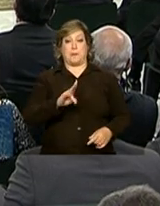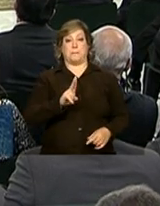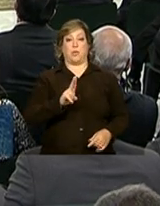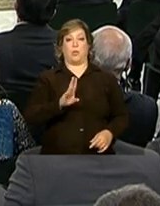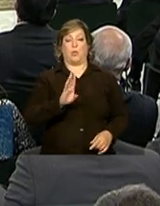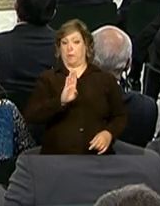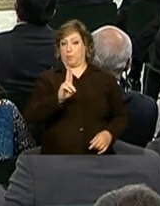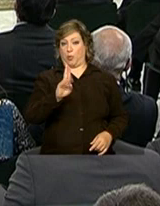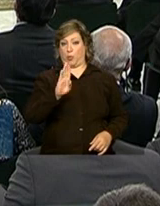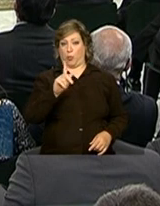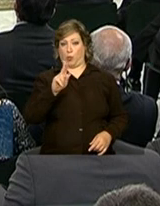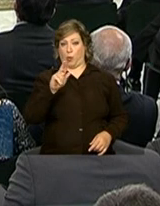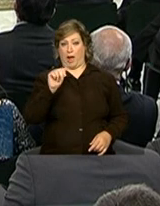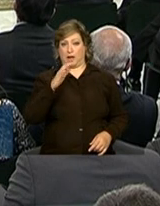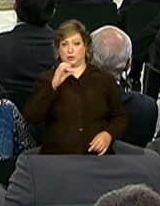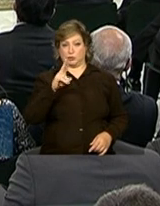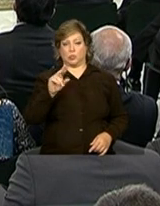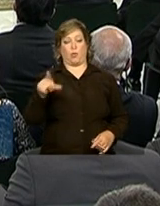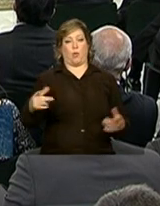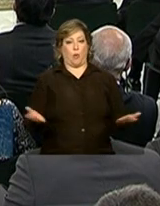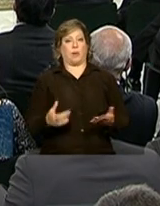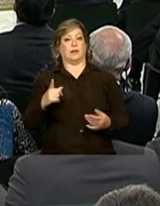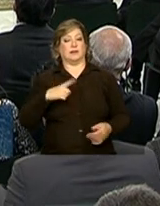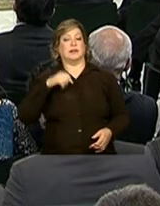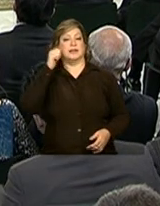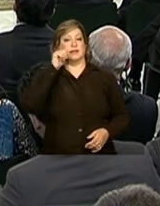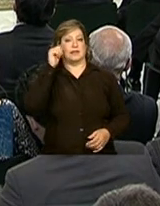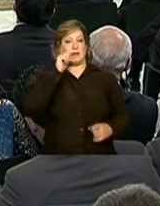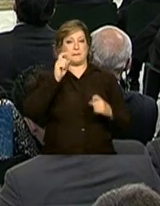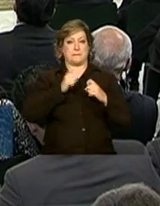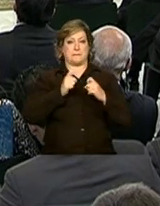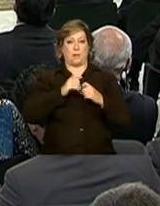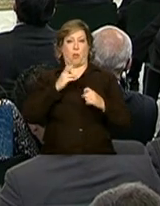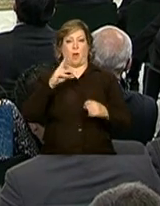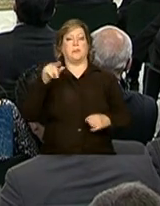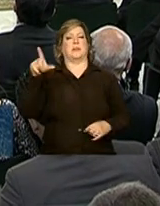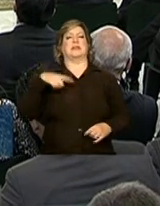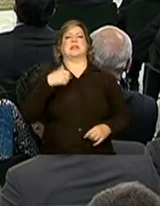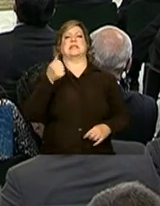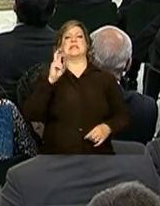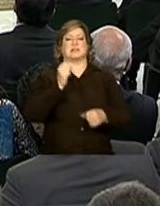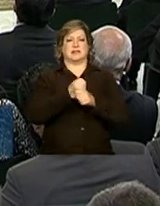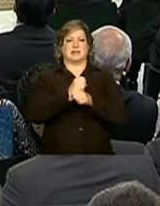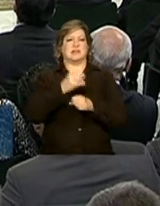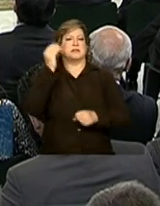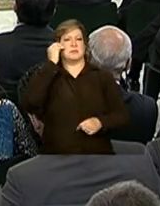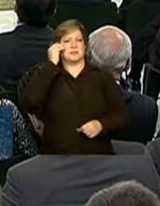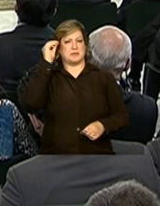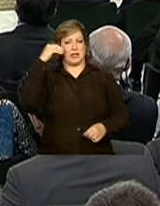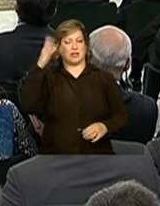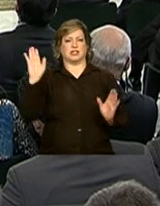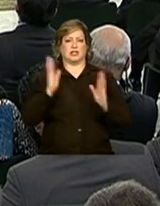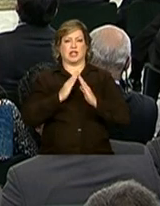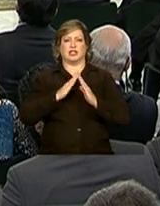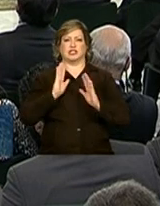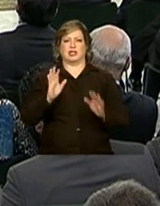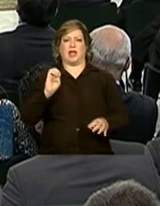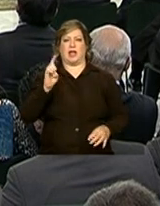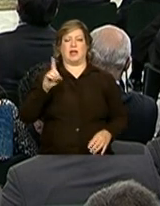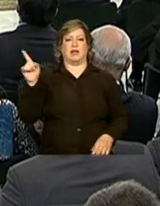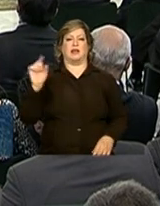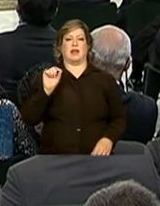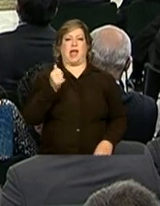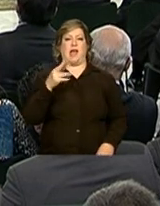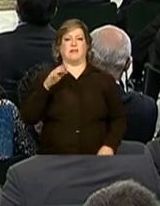uma médica cubana com 15 anos de experiência médica na África, na América Central, morando lá de